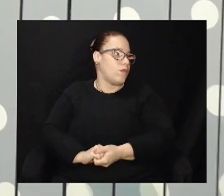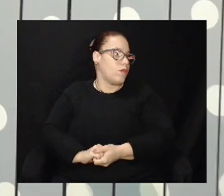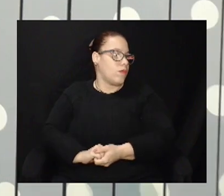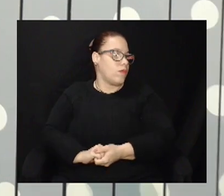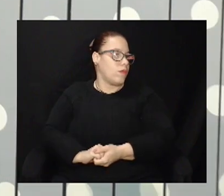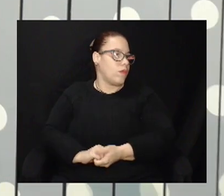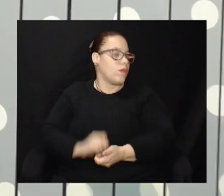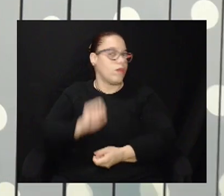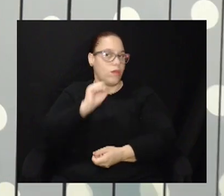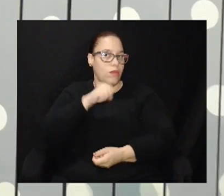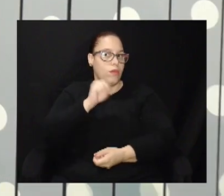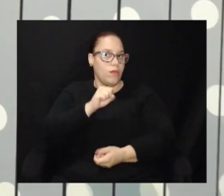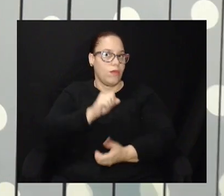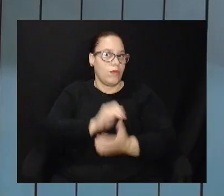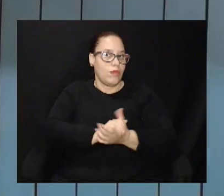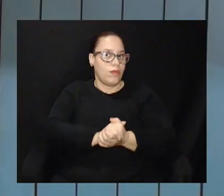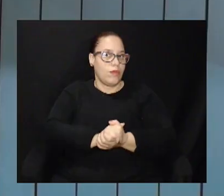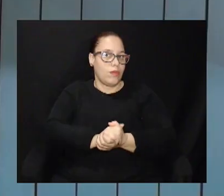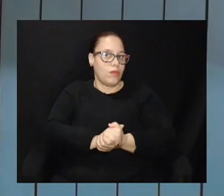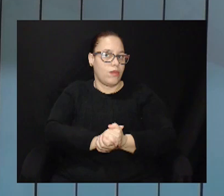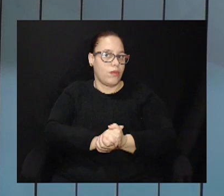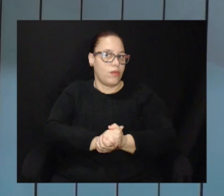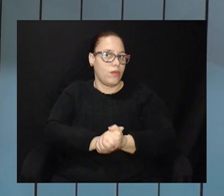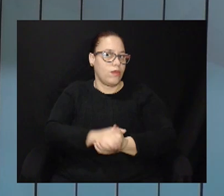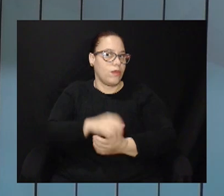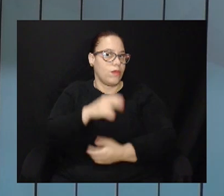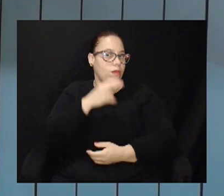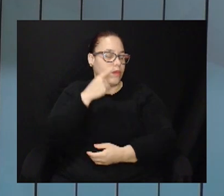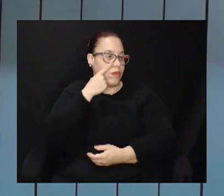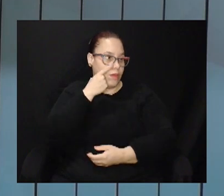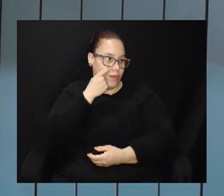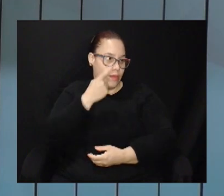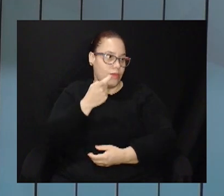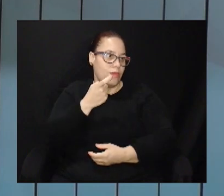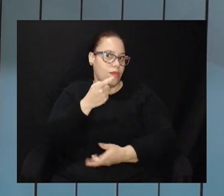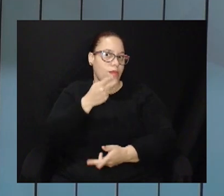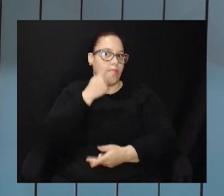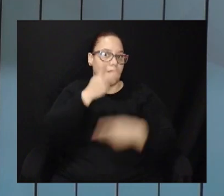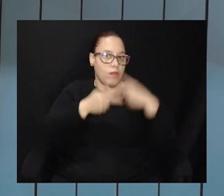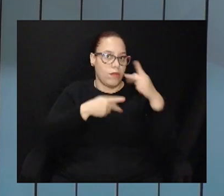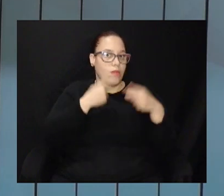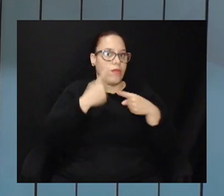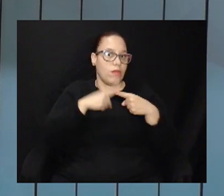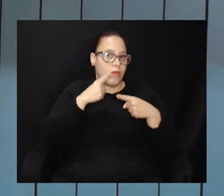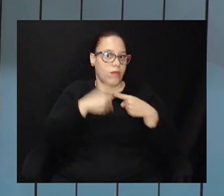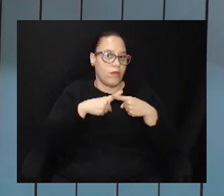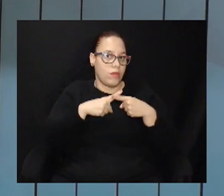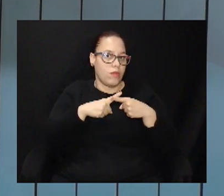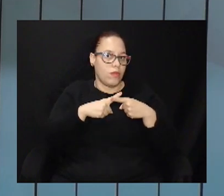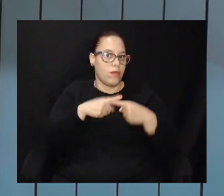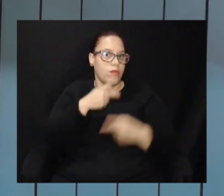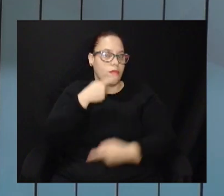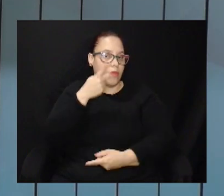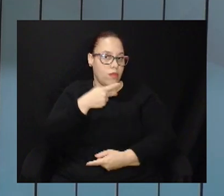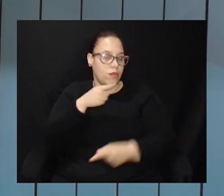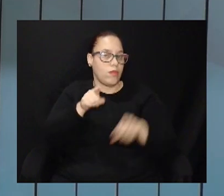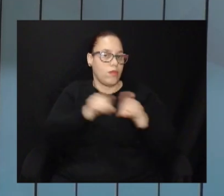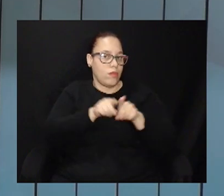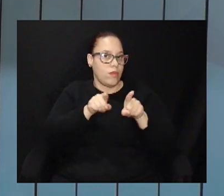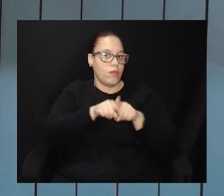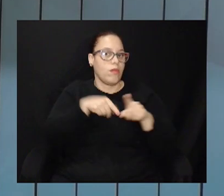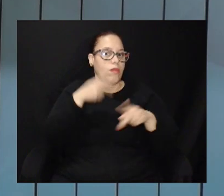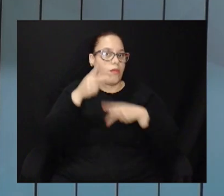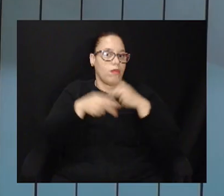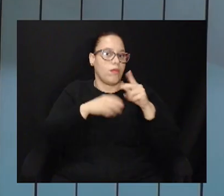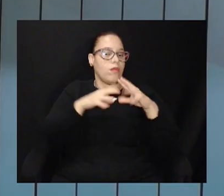Exatamente. É bem assim, é interessante, né, a gente fazer essa colocação, porque como eu disse, você também mencionou, né, tudo que a